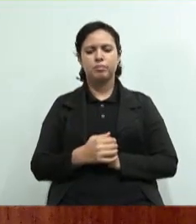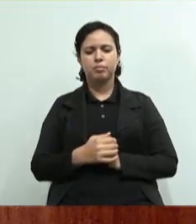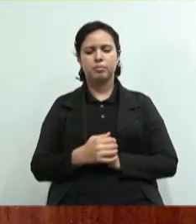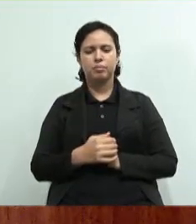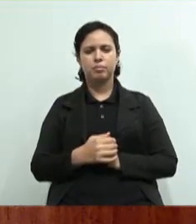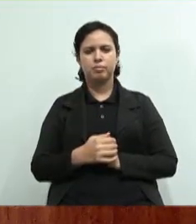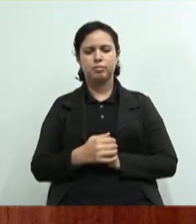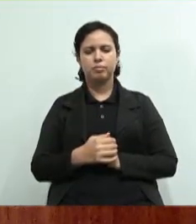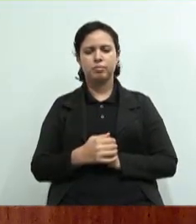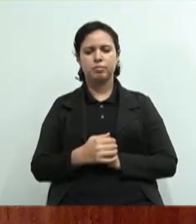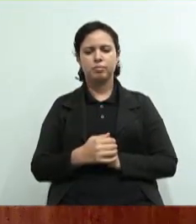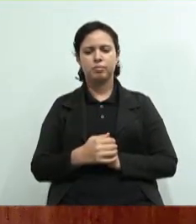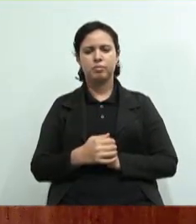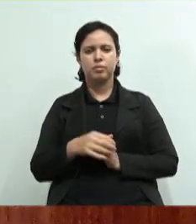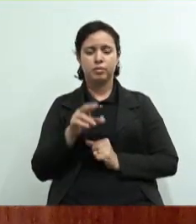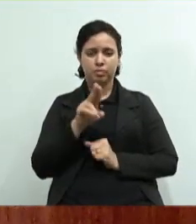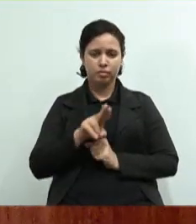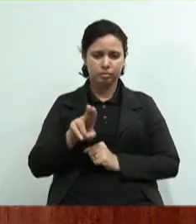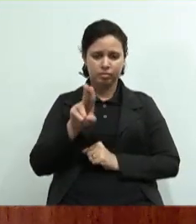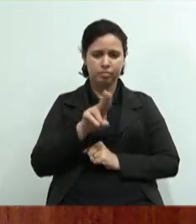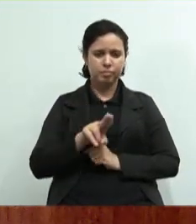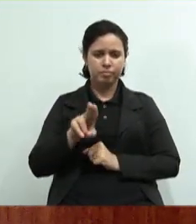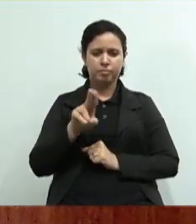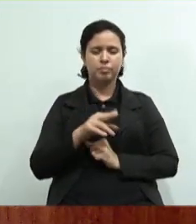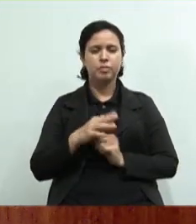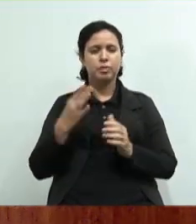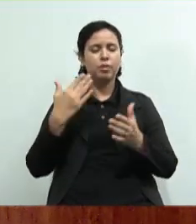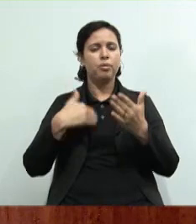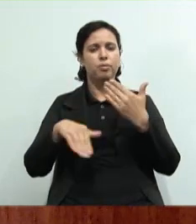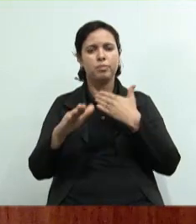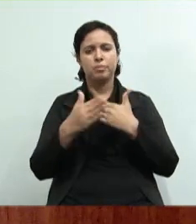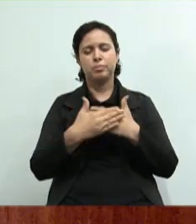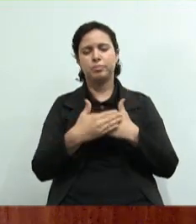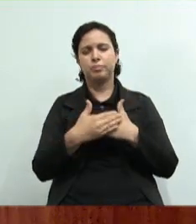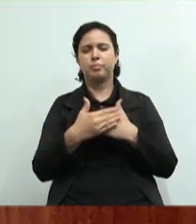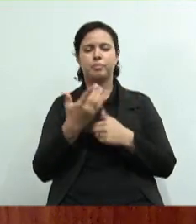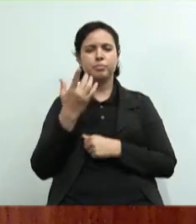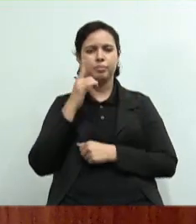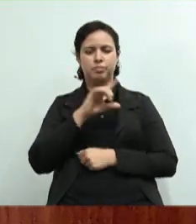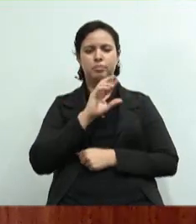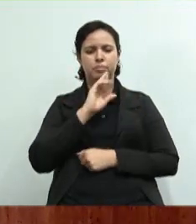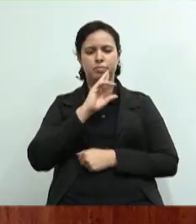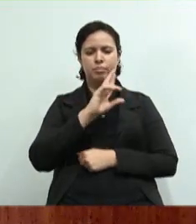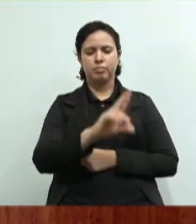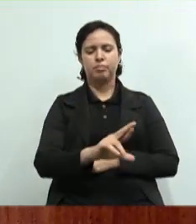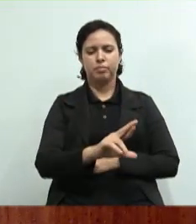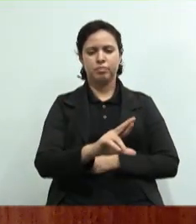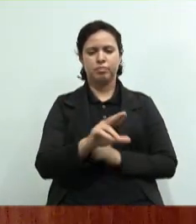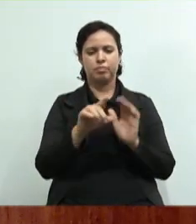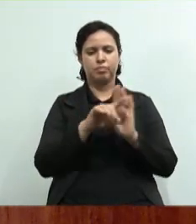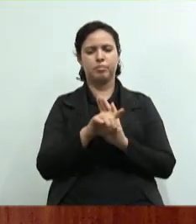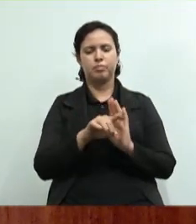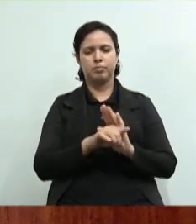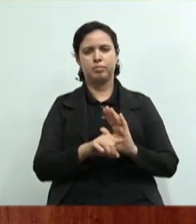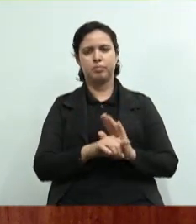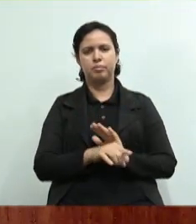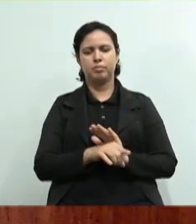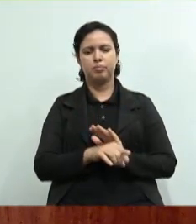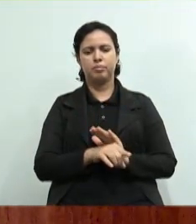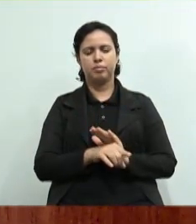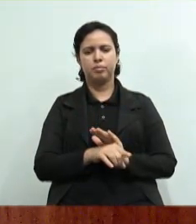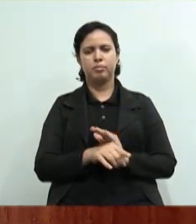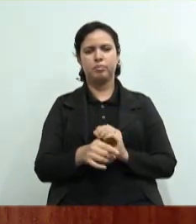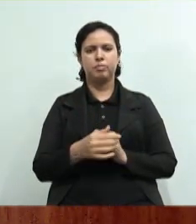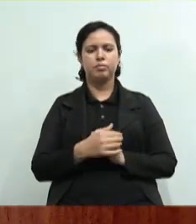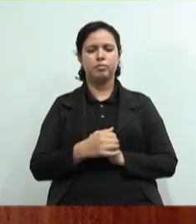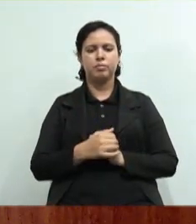Que é o seire, o senso de utilização. Isso. Então, todos conseguiram, né, responder as questões, professor. Vou pegar mais